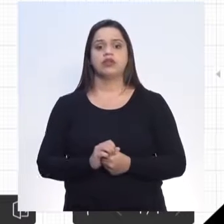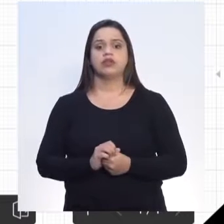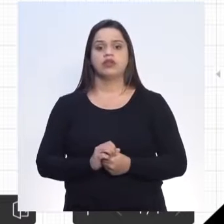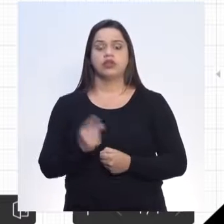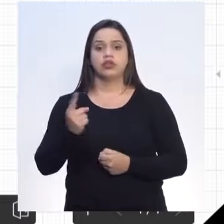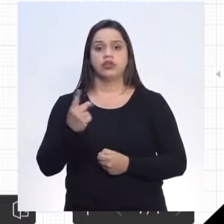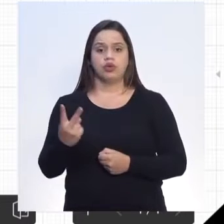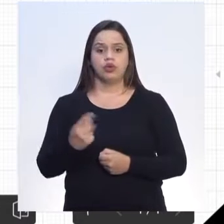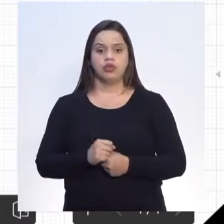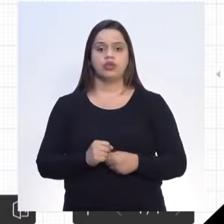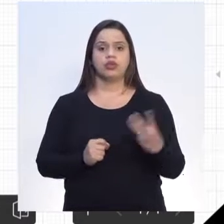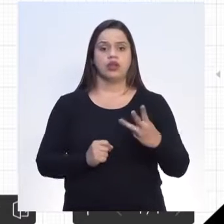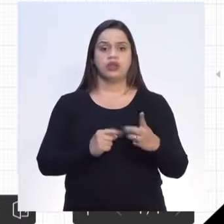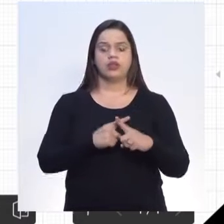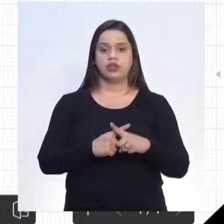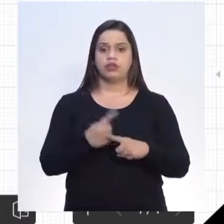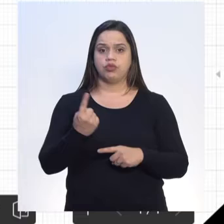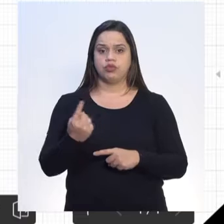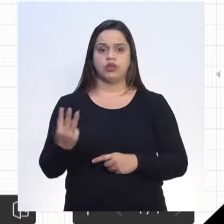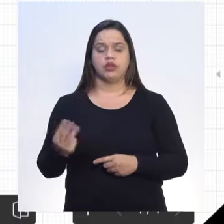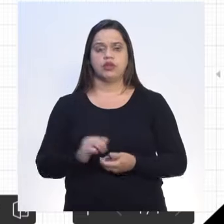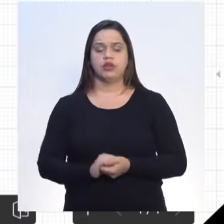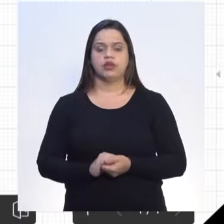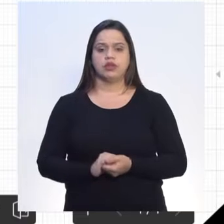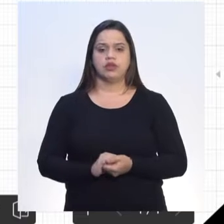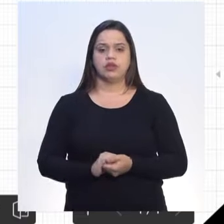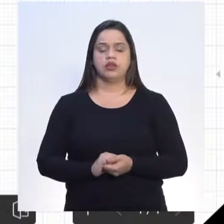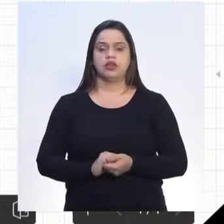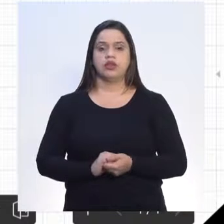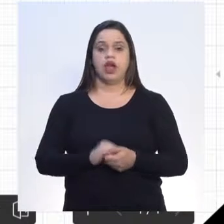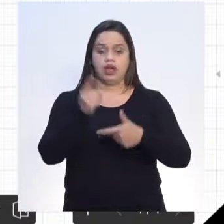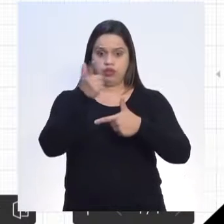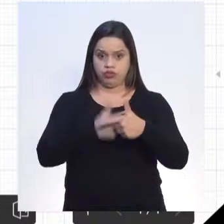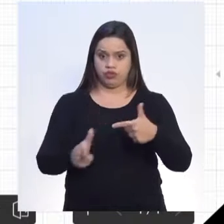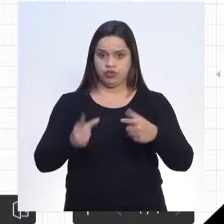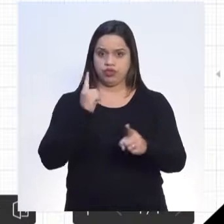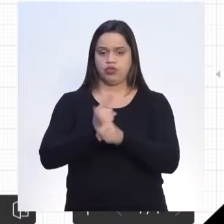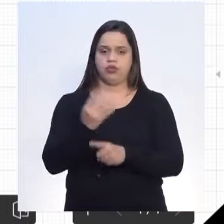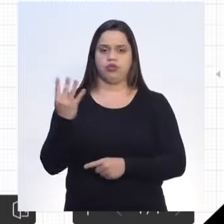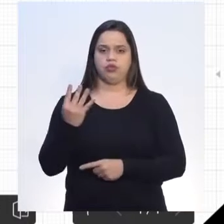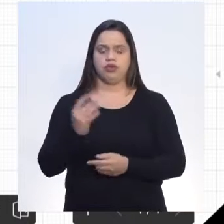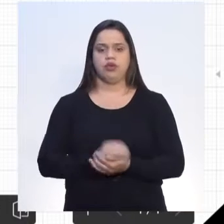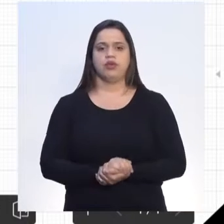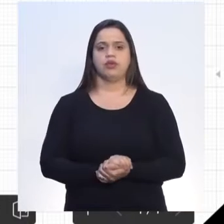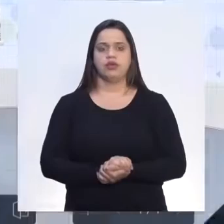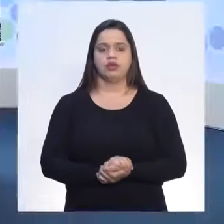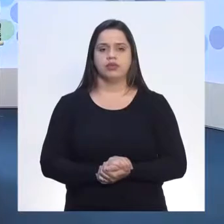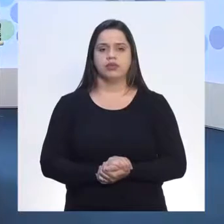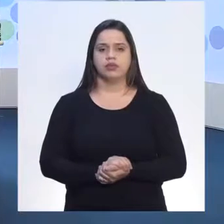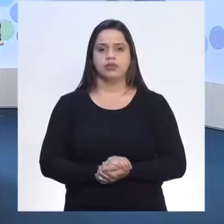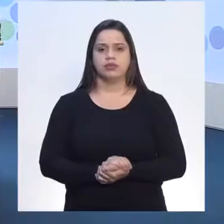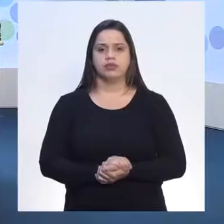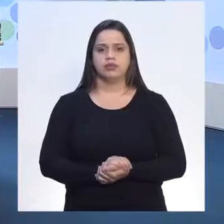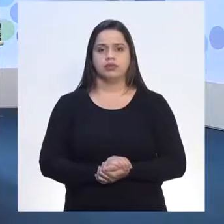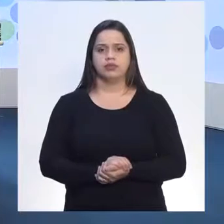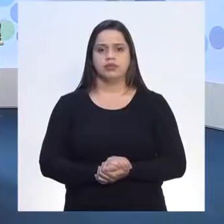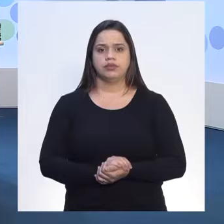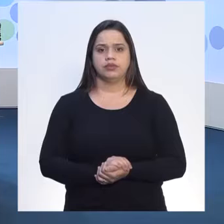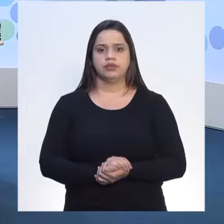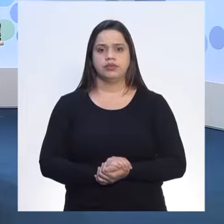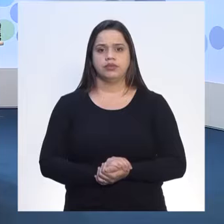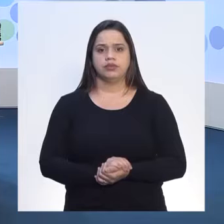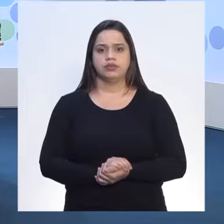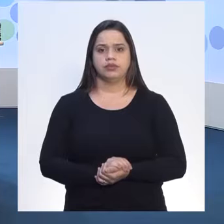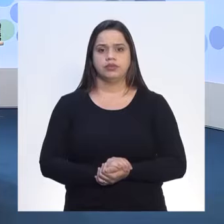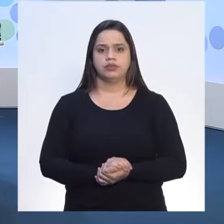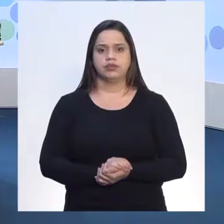3. Dividindo, eu encontro 4. Legal, né? Legal. E essa história da inversão, acho que é bem...